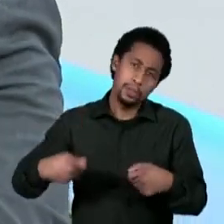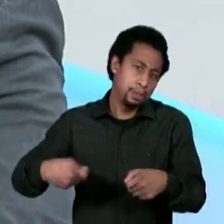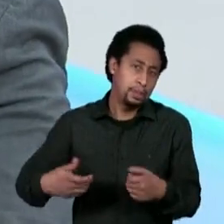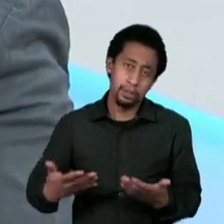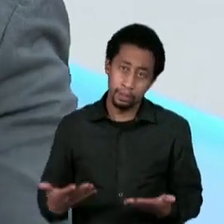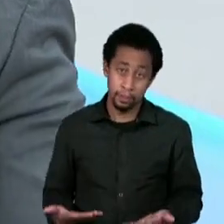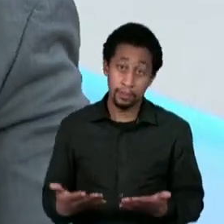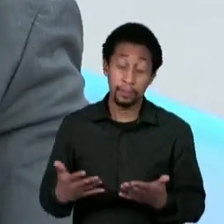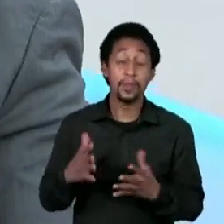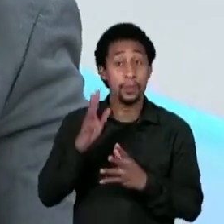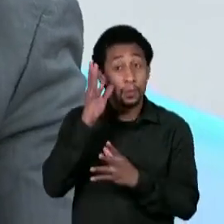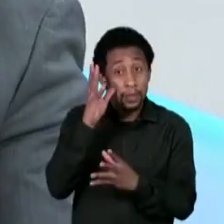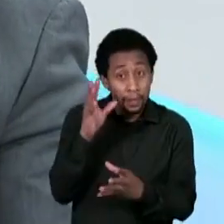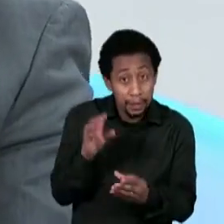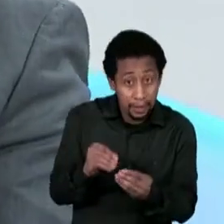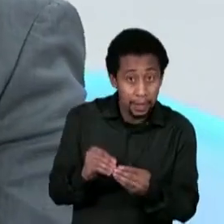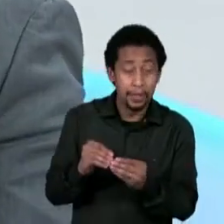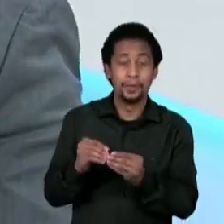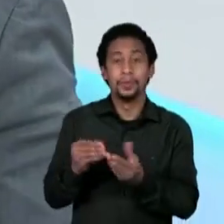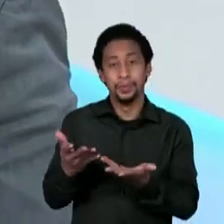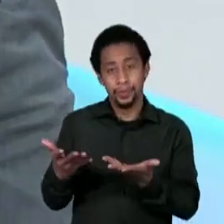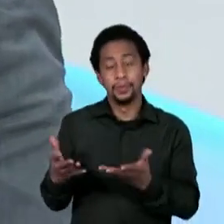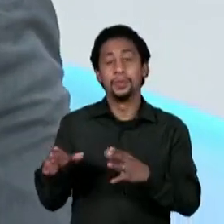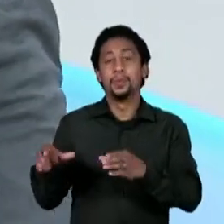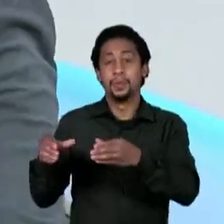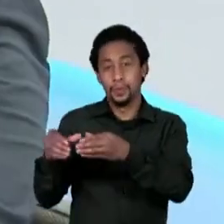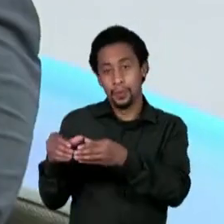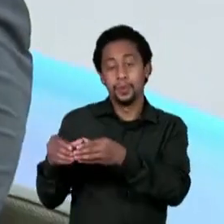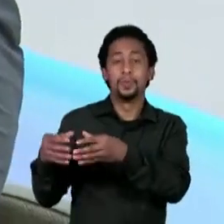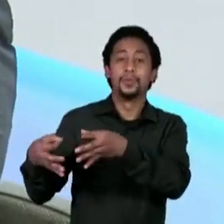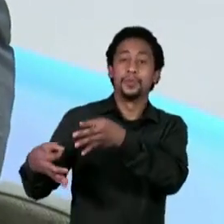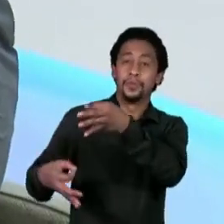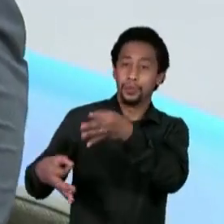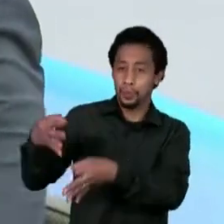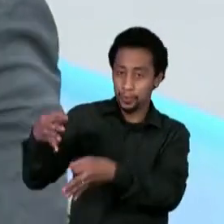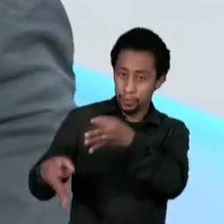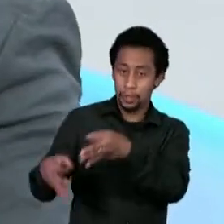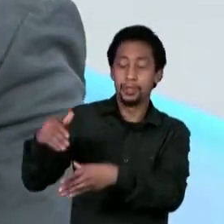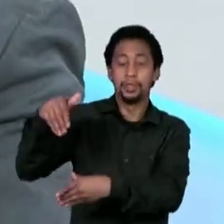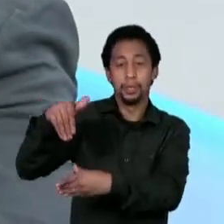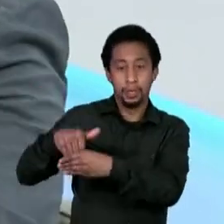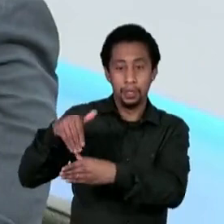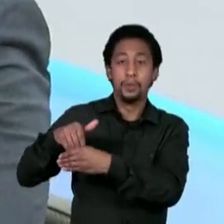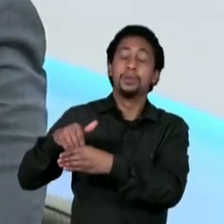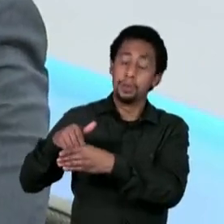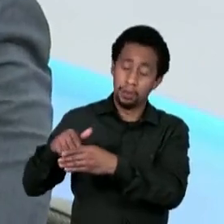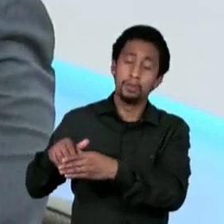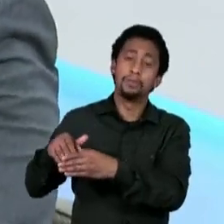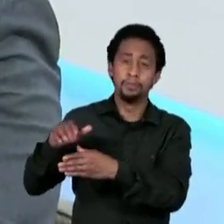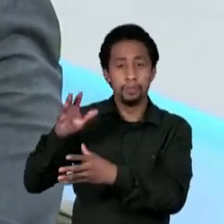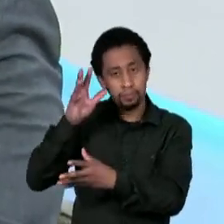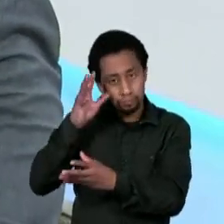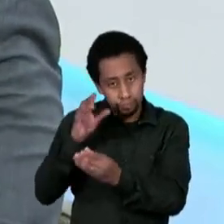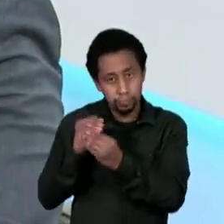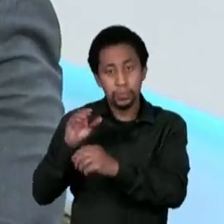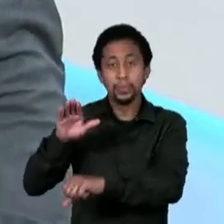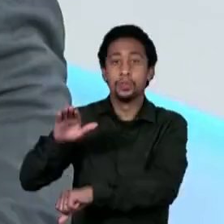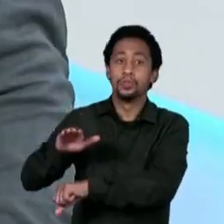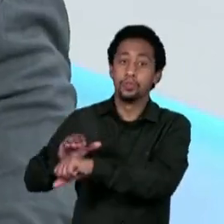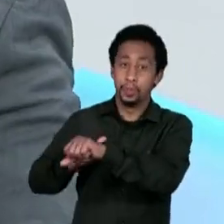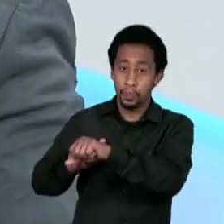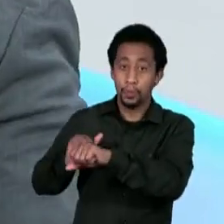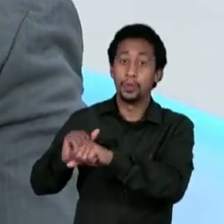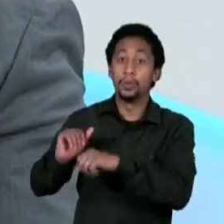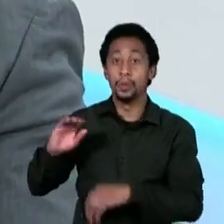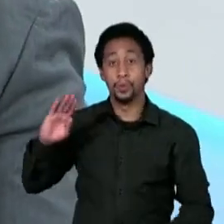processo entendo que a justiça eleitoral vem fazendo isso e fez inclusive esse chamamento ao exército com relação às Forças Armadas gente tem que entender